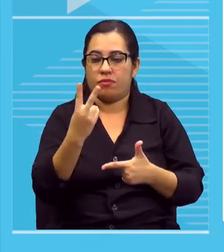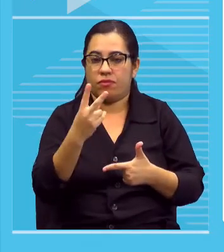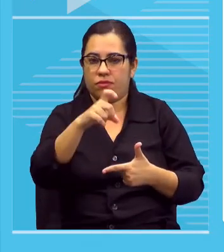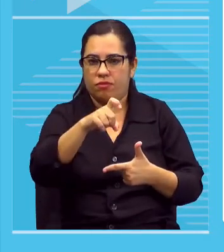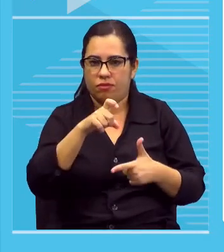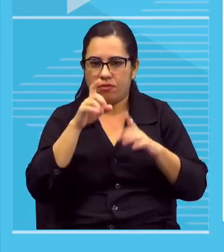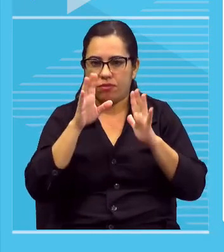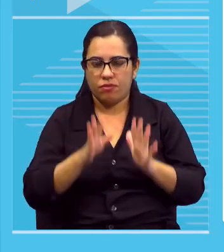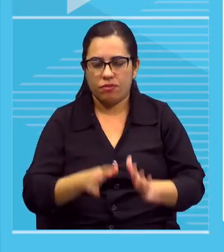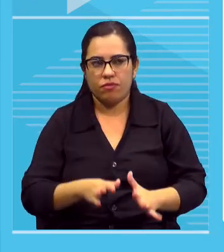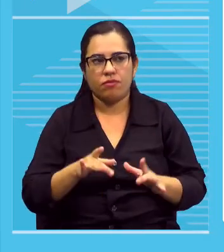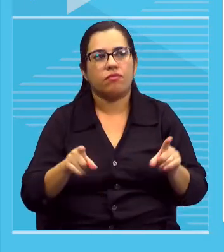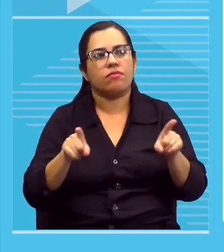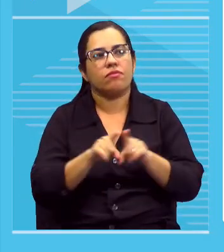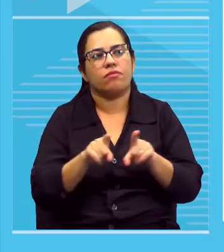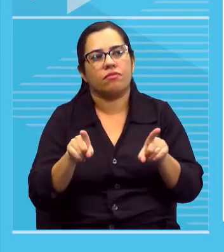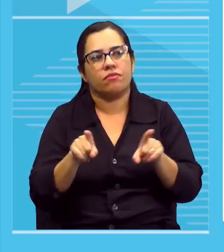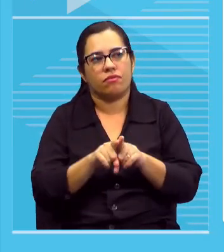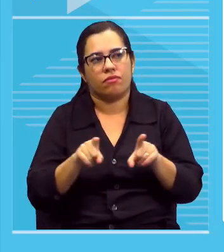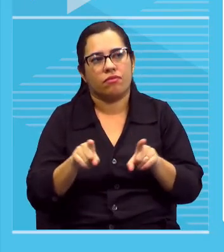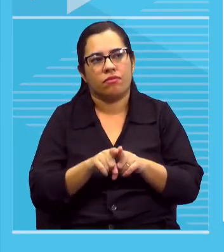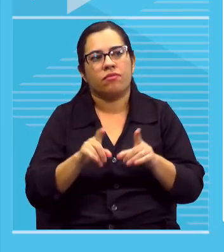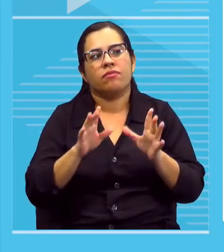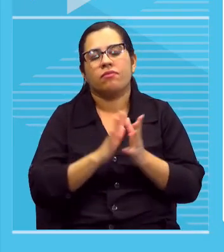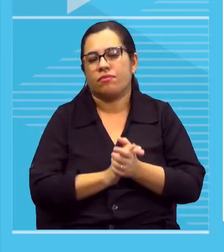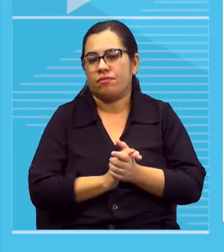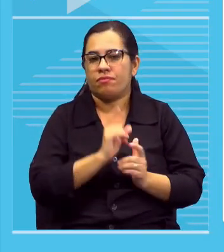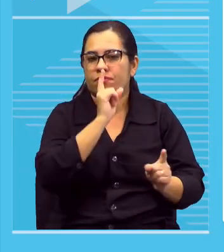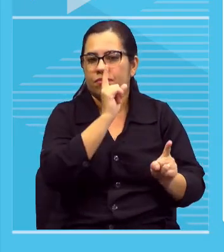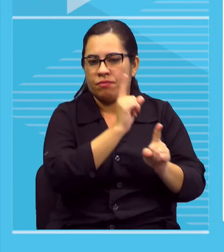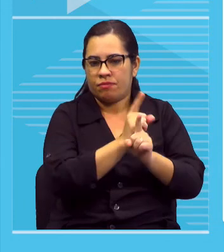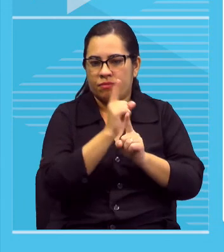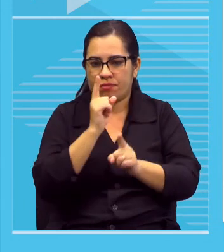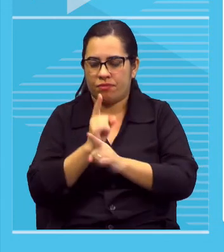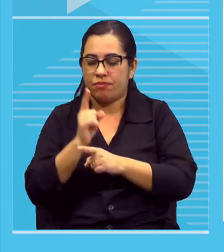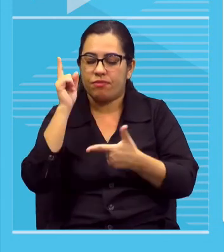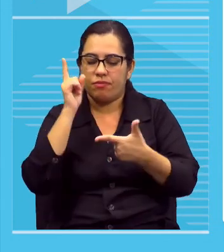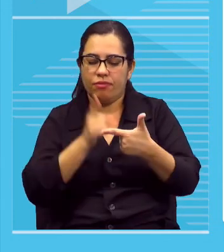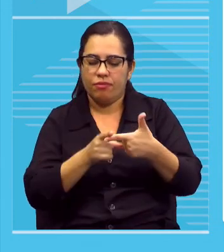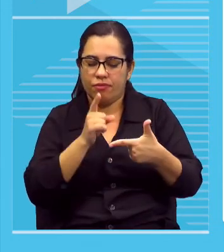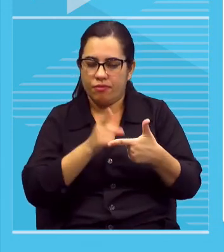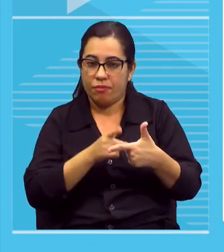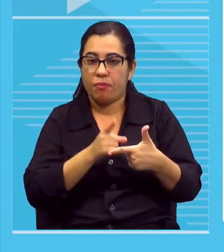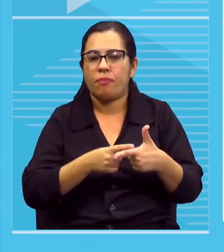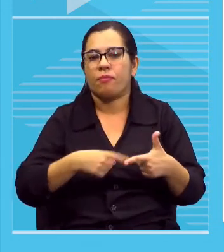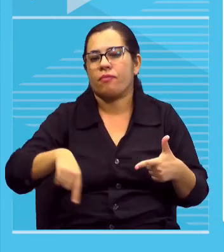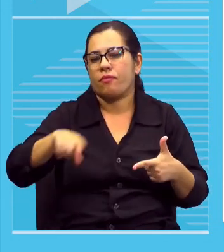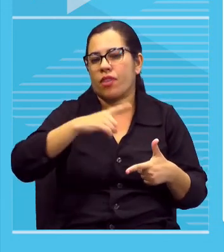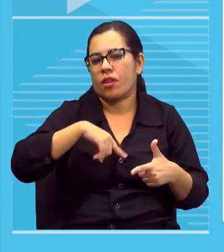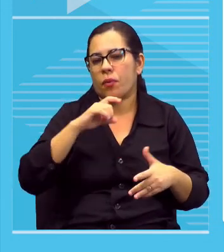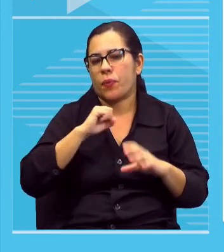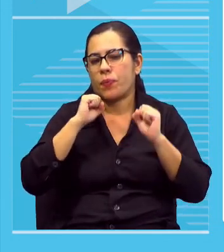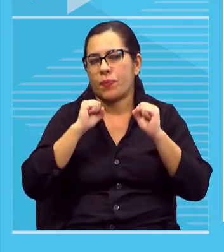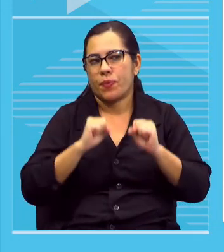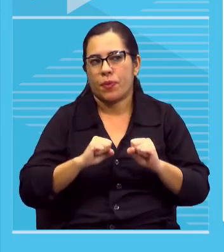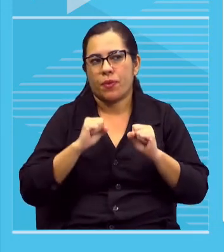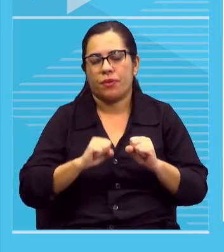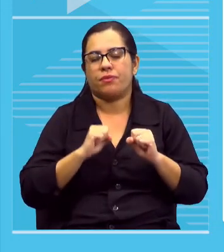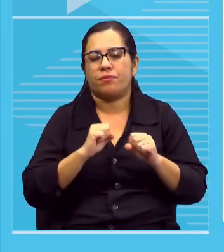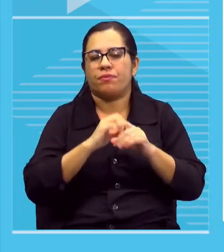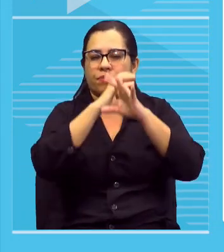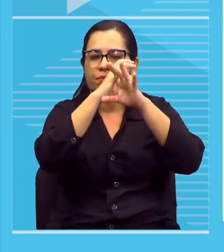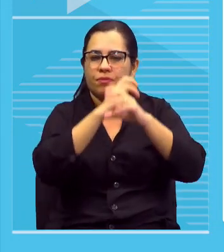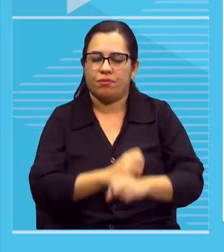2x né E ao mesmo tempo sem ao mesmo tempo identificamos a tangente para que a gente pudesse calcular